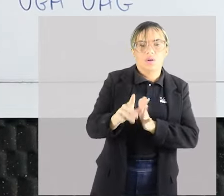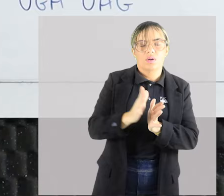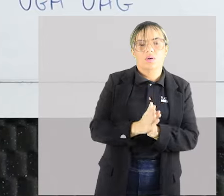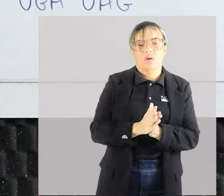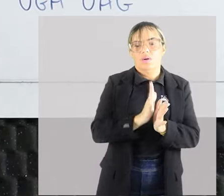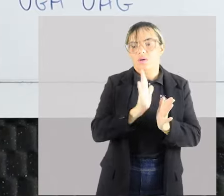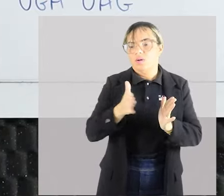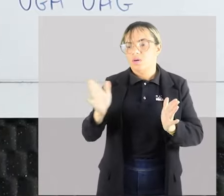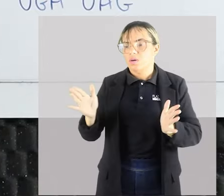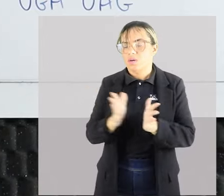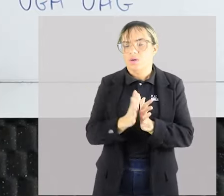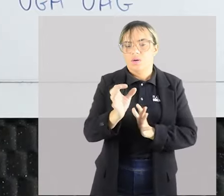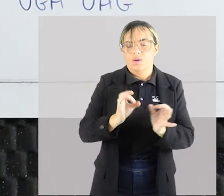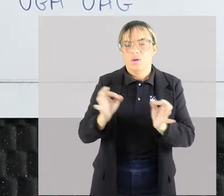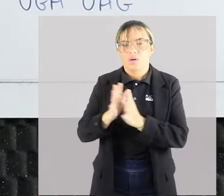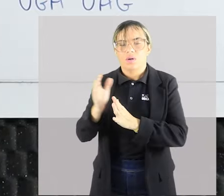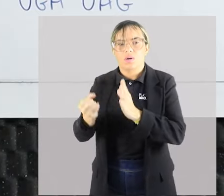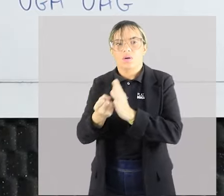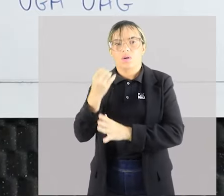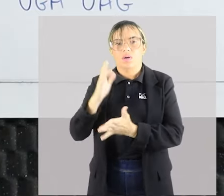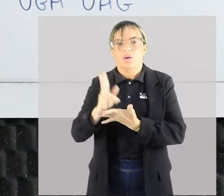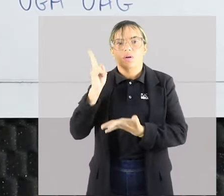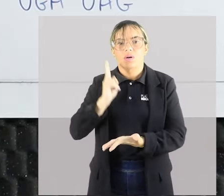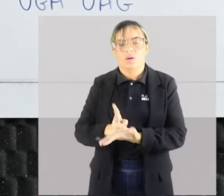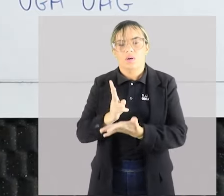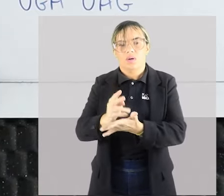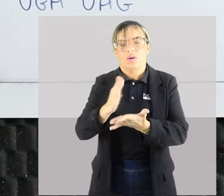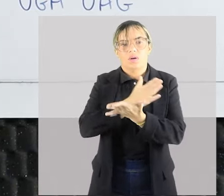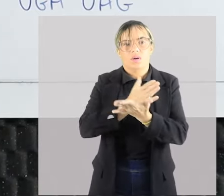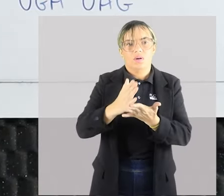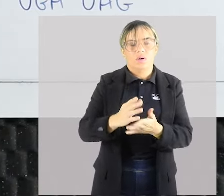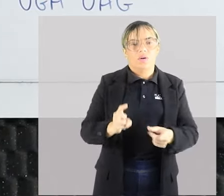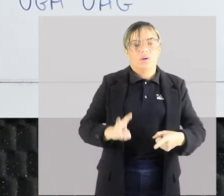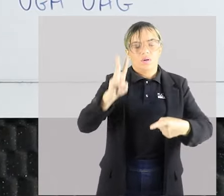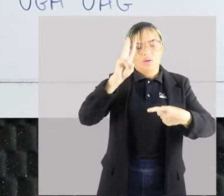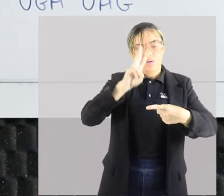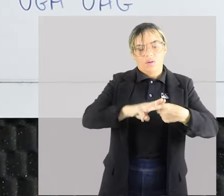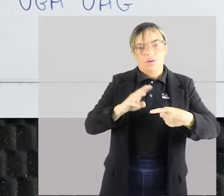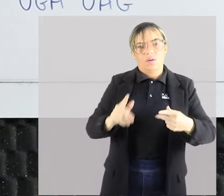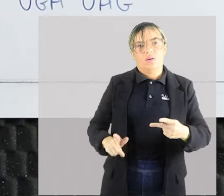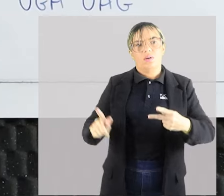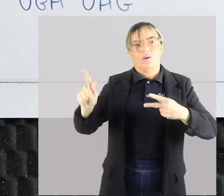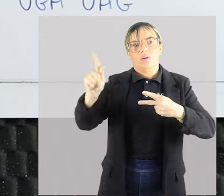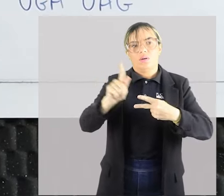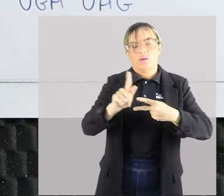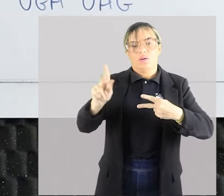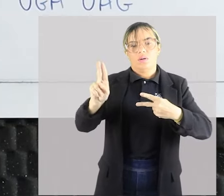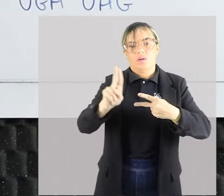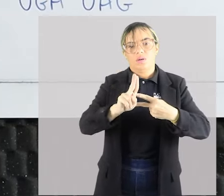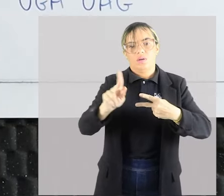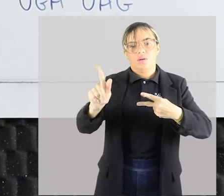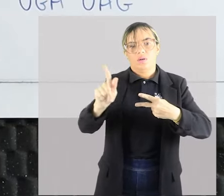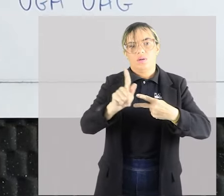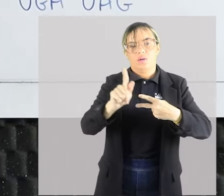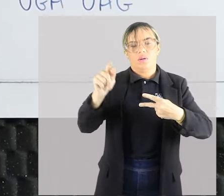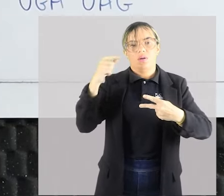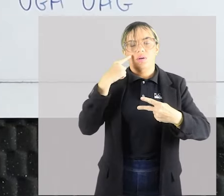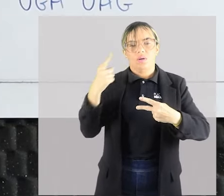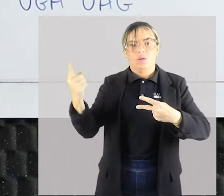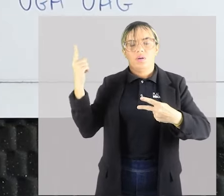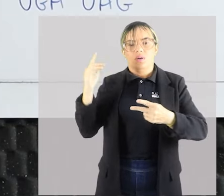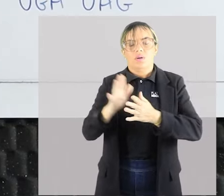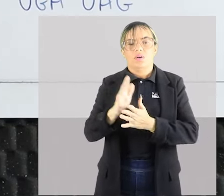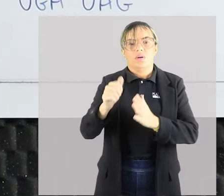trincas para formar uma proteína a gente sempre vai começar da trinca ao G Tá bom então esse é o nosso primeiro